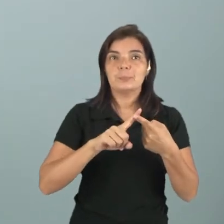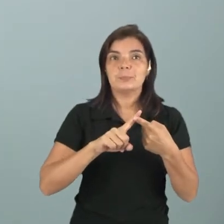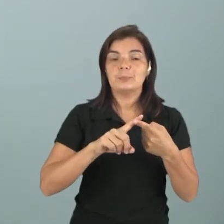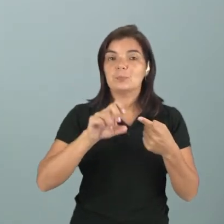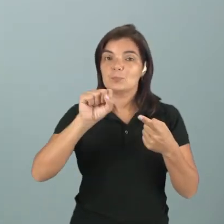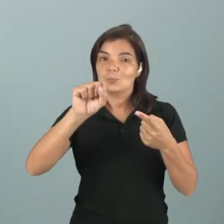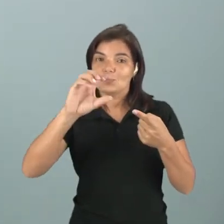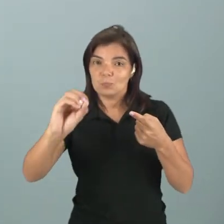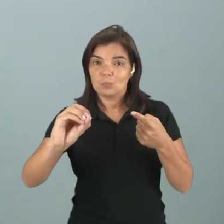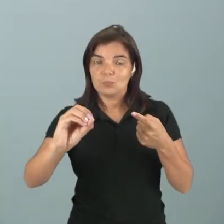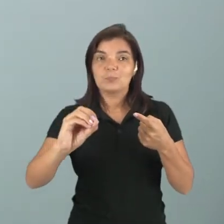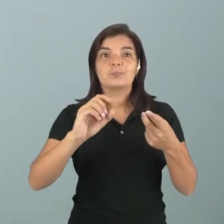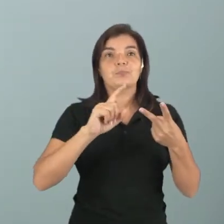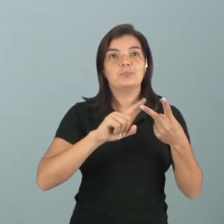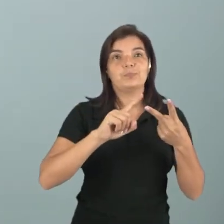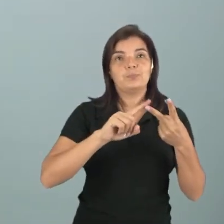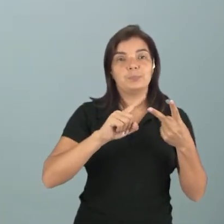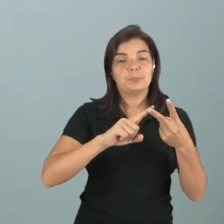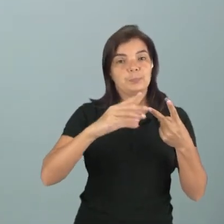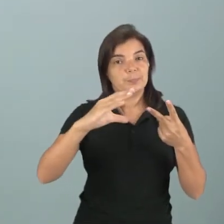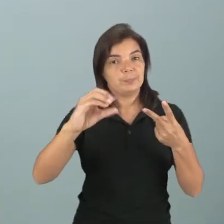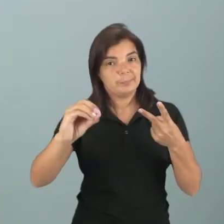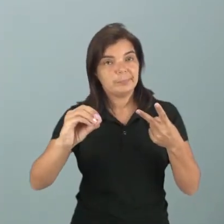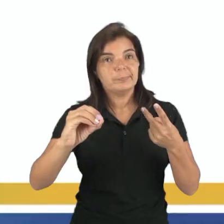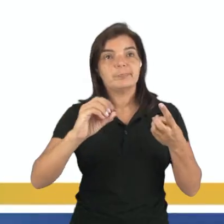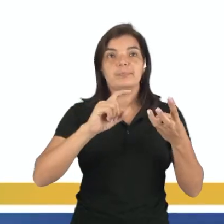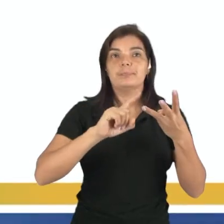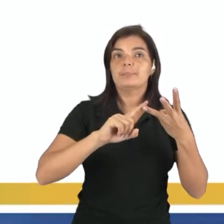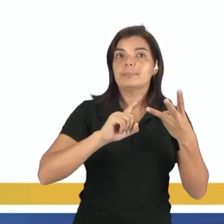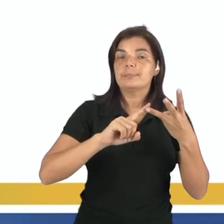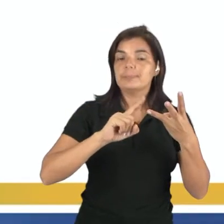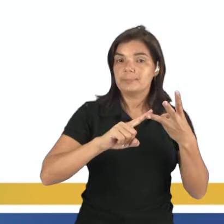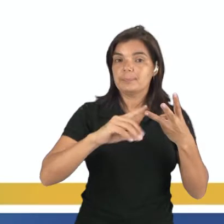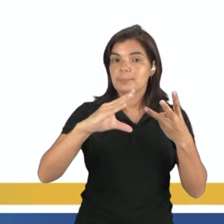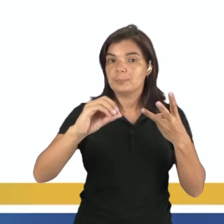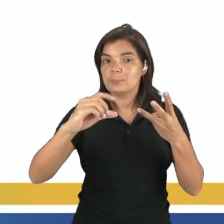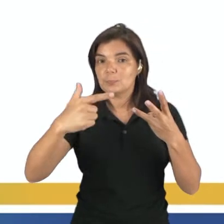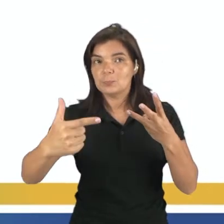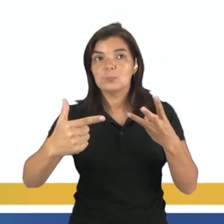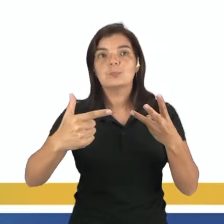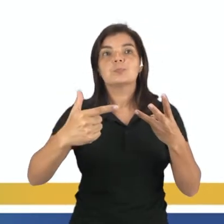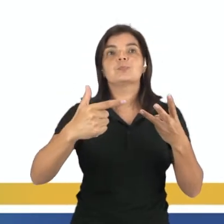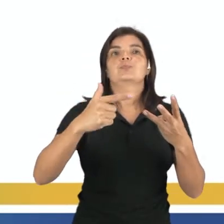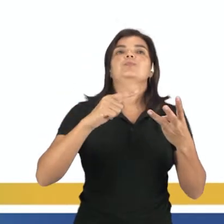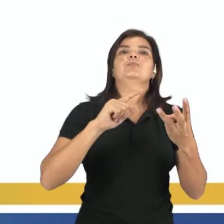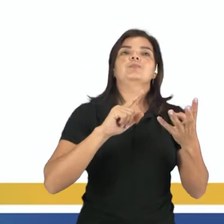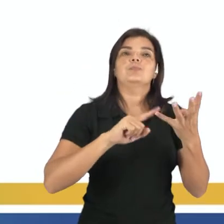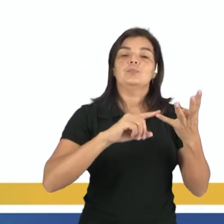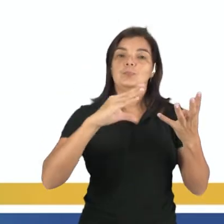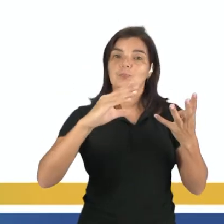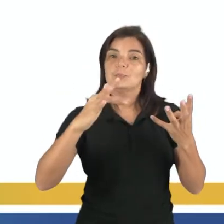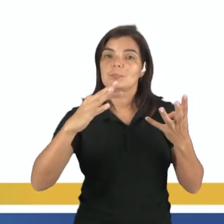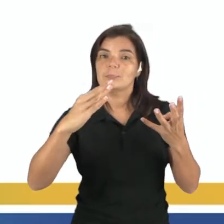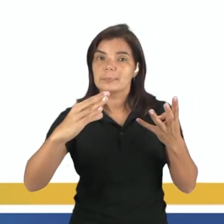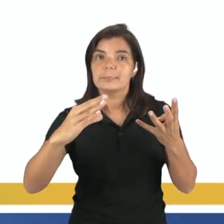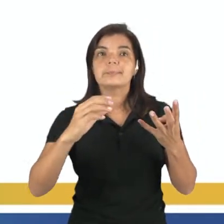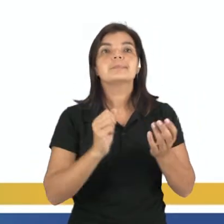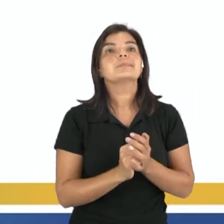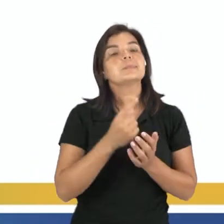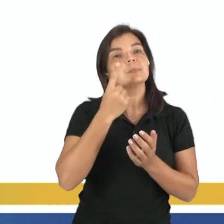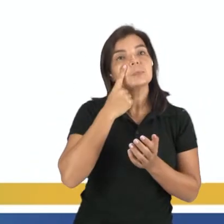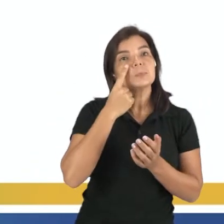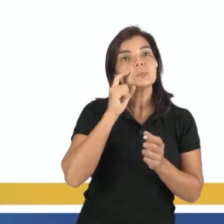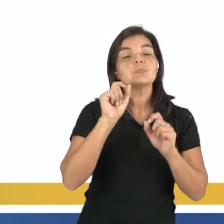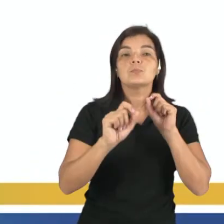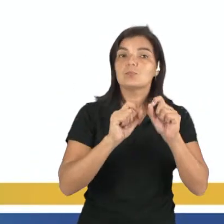do dióxido de enxofre, temos a ação do monóxido de carbono, do gás carbônico, do CFC, tá? Que a gente vai ver